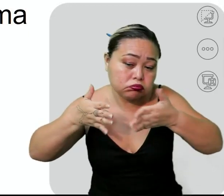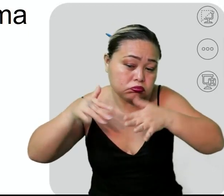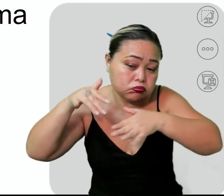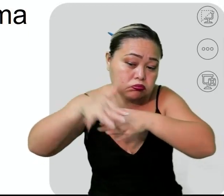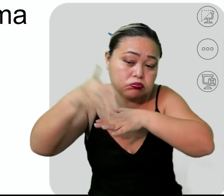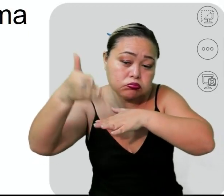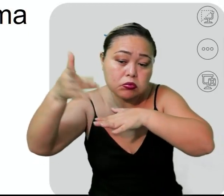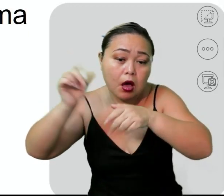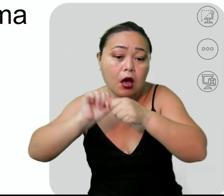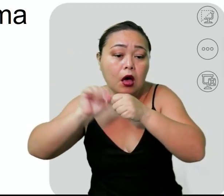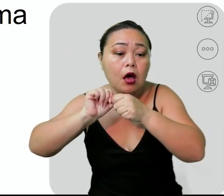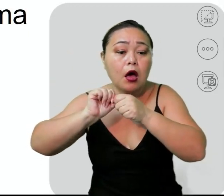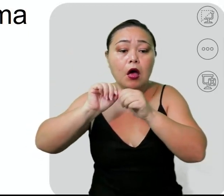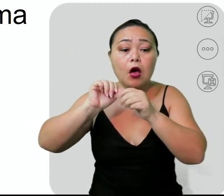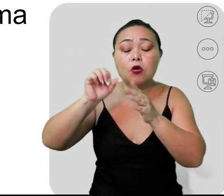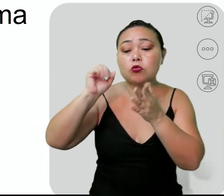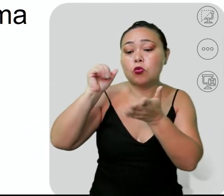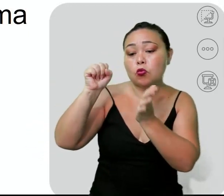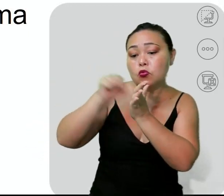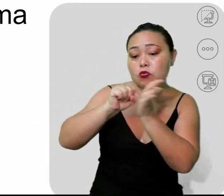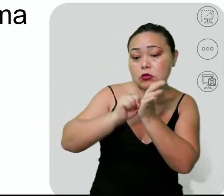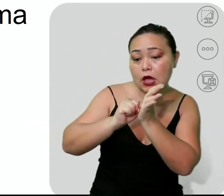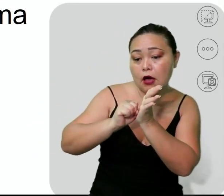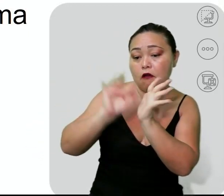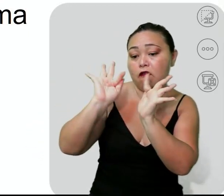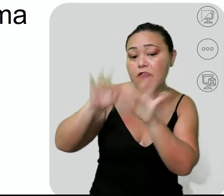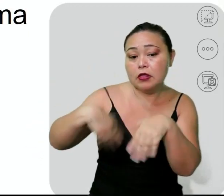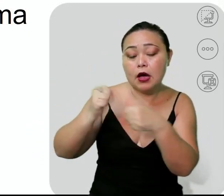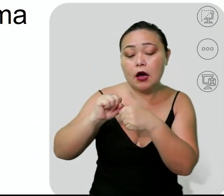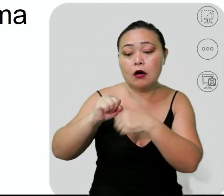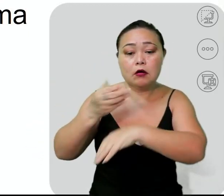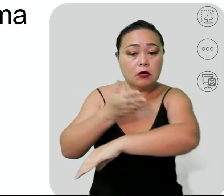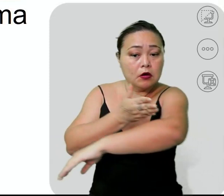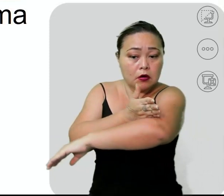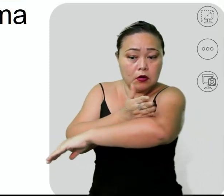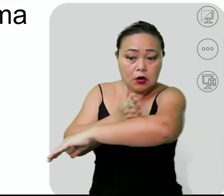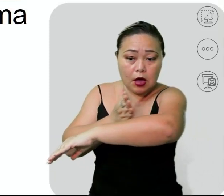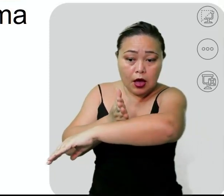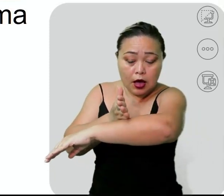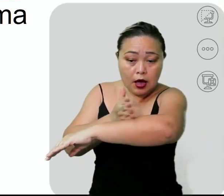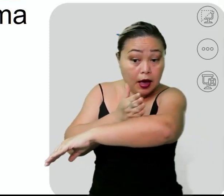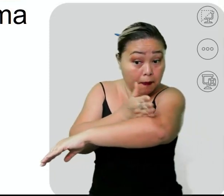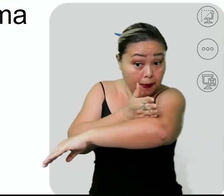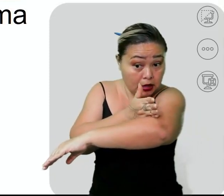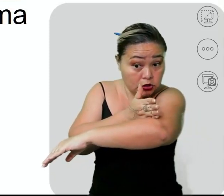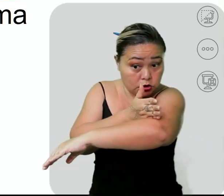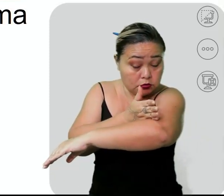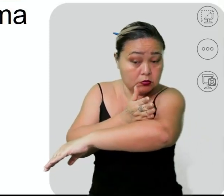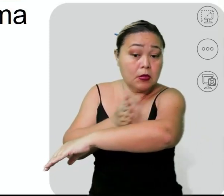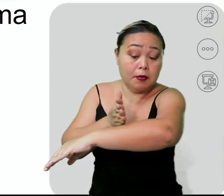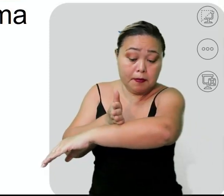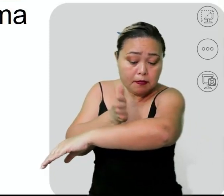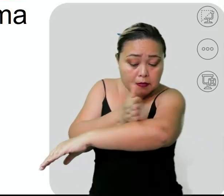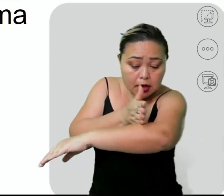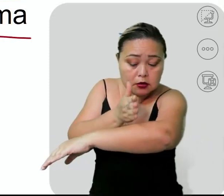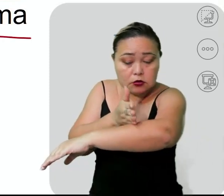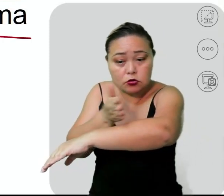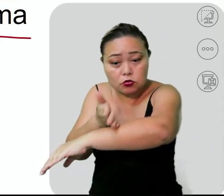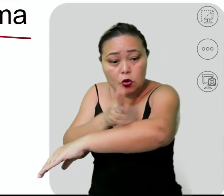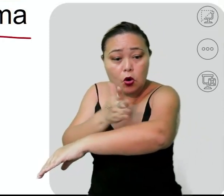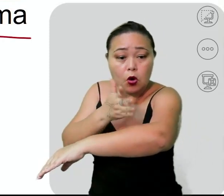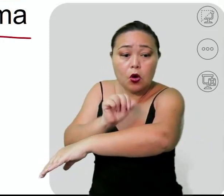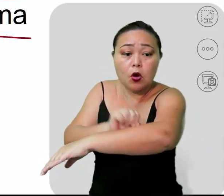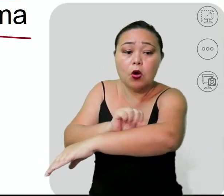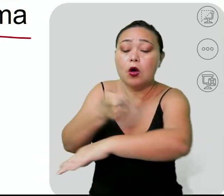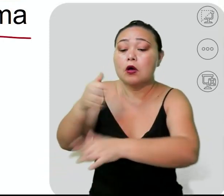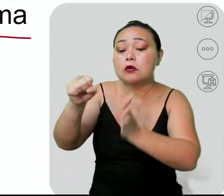os séculos finais da Baixa Idade Média, que é o do século XIV a XV, serão marcados